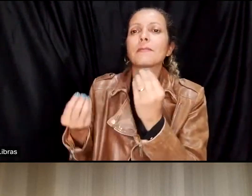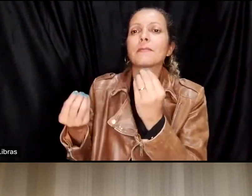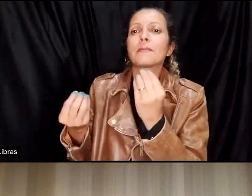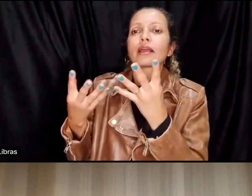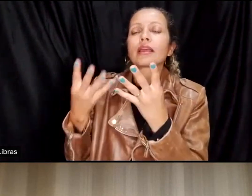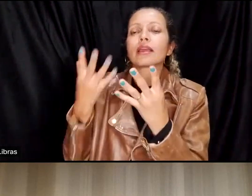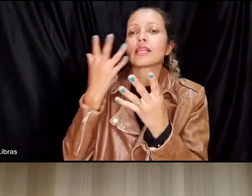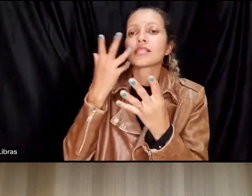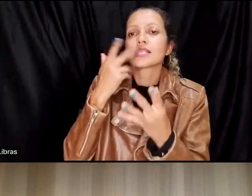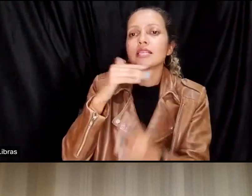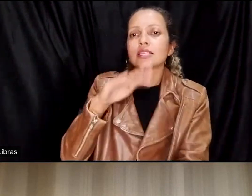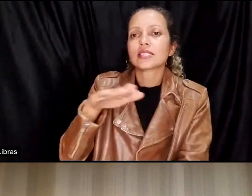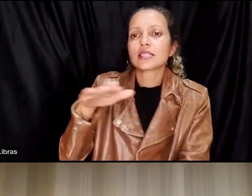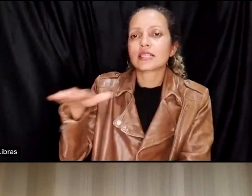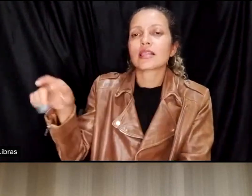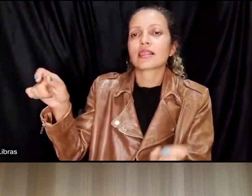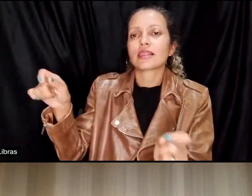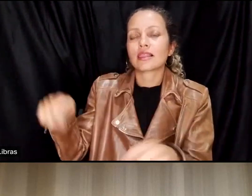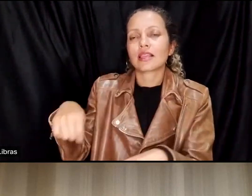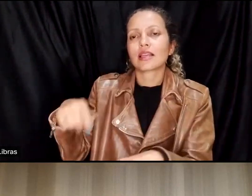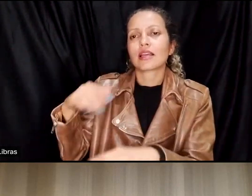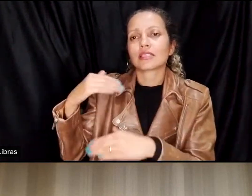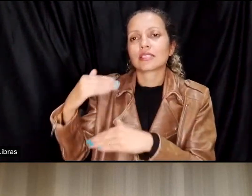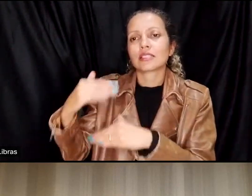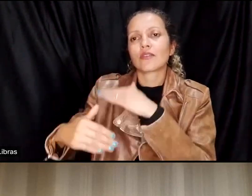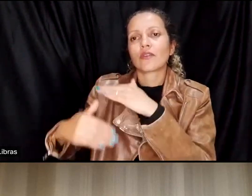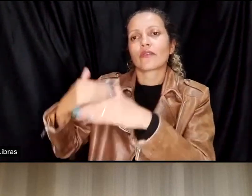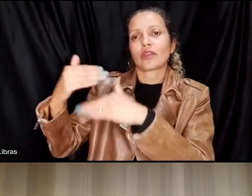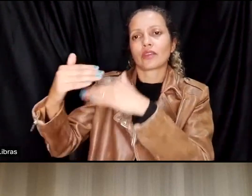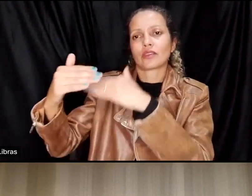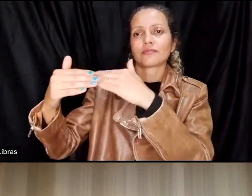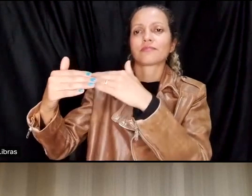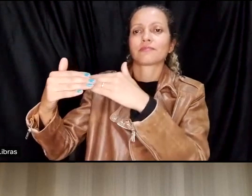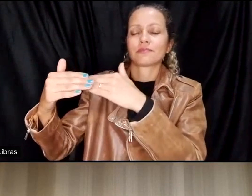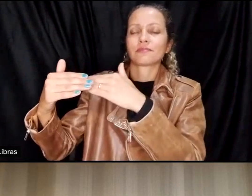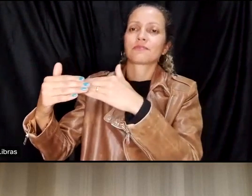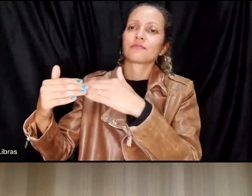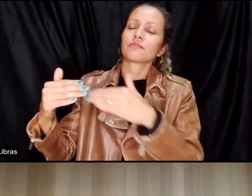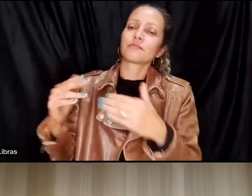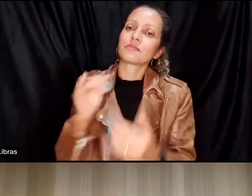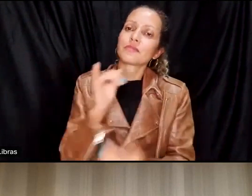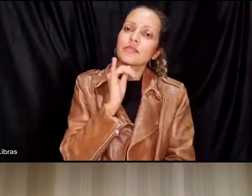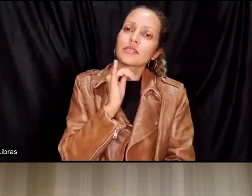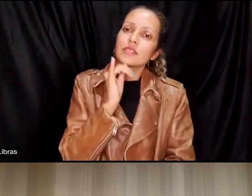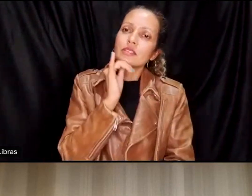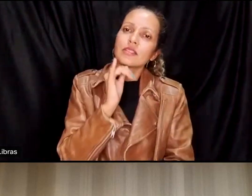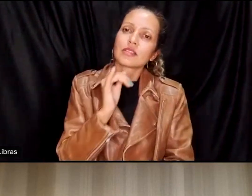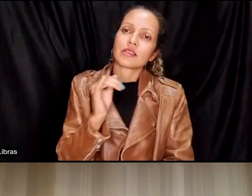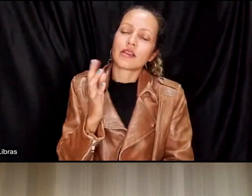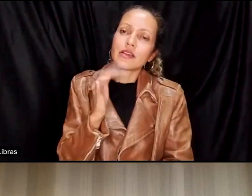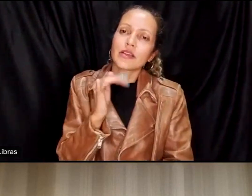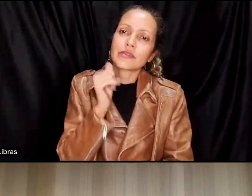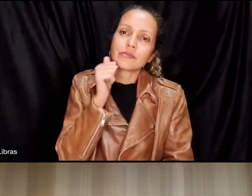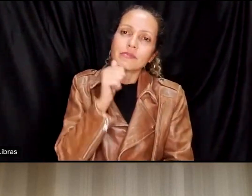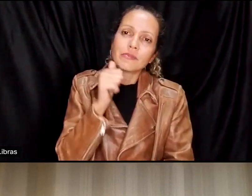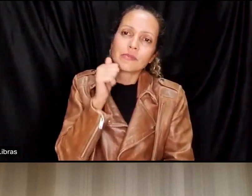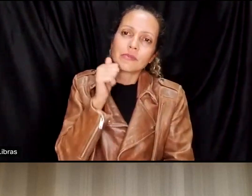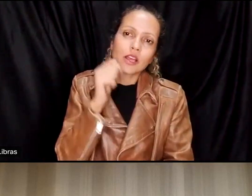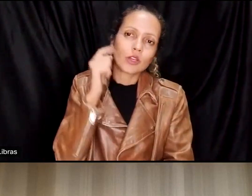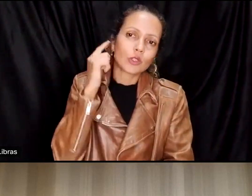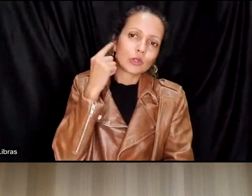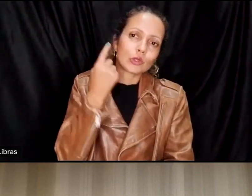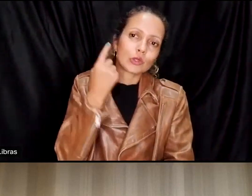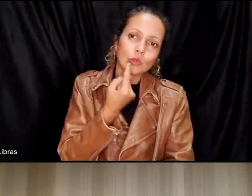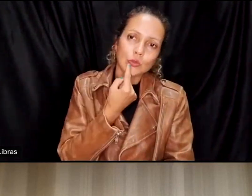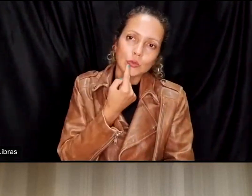precisaria ter, por exemplo, acontece, uma pessoa, uma mulher, mulher surda fica grávida,